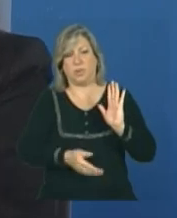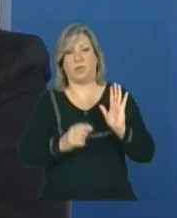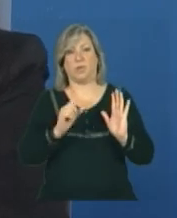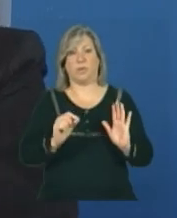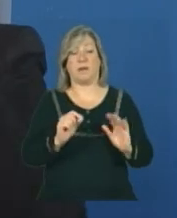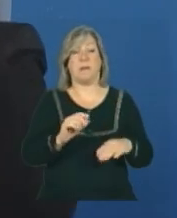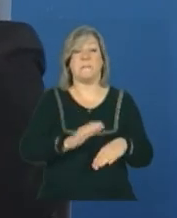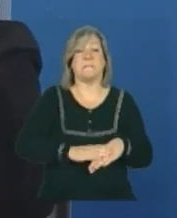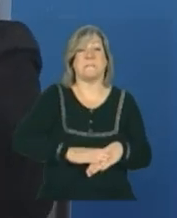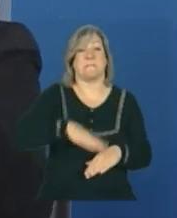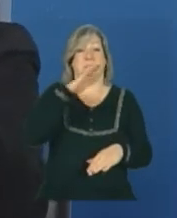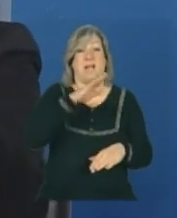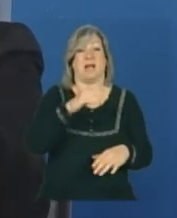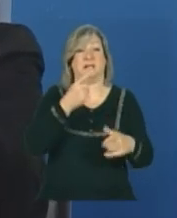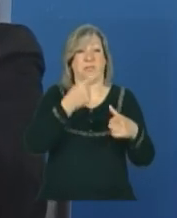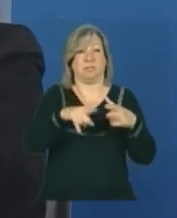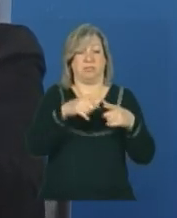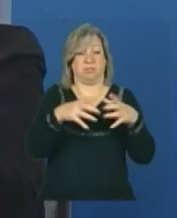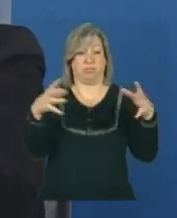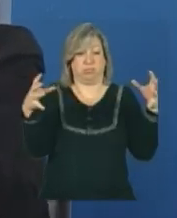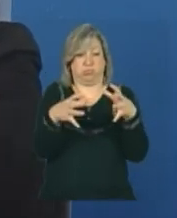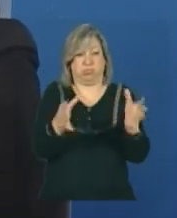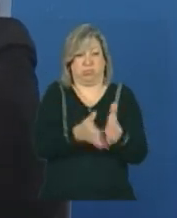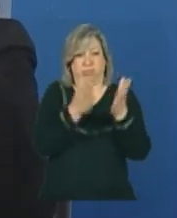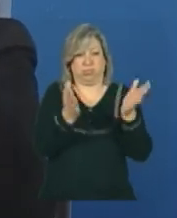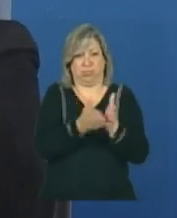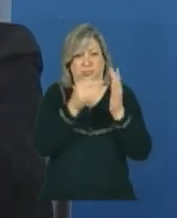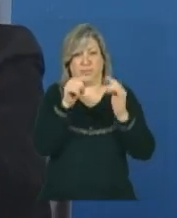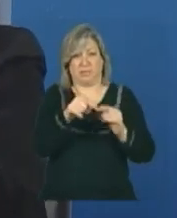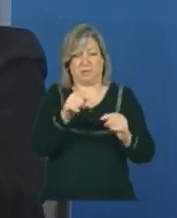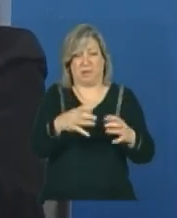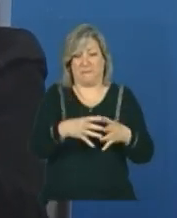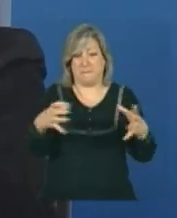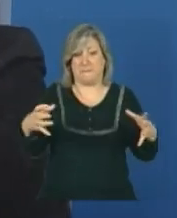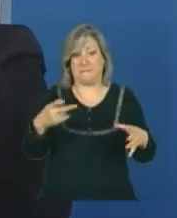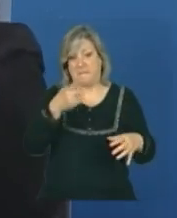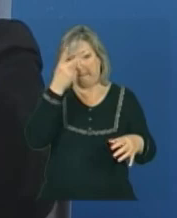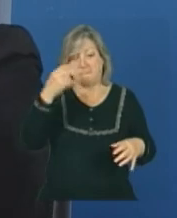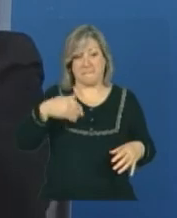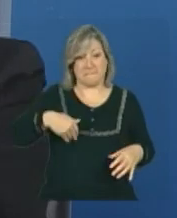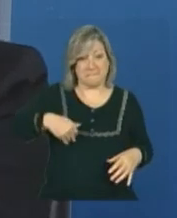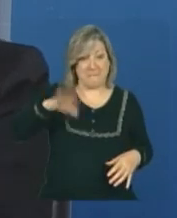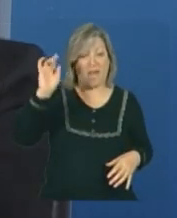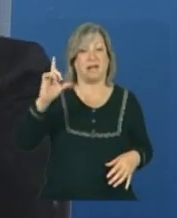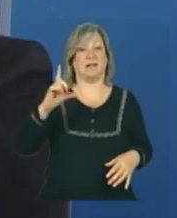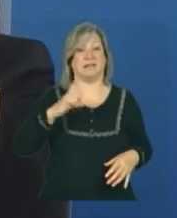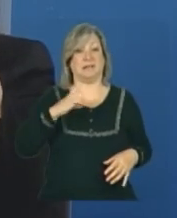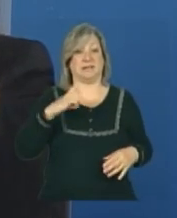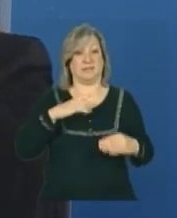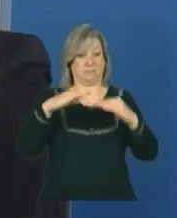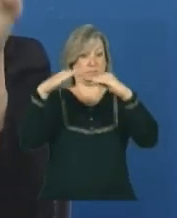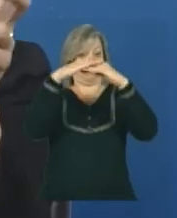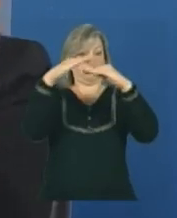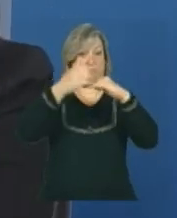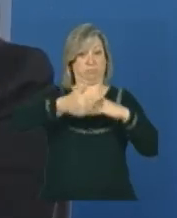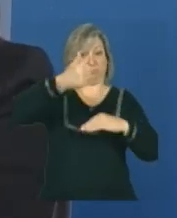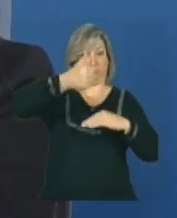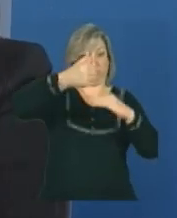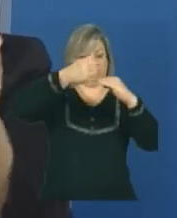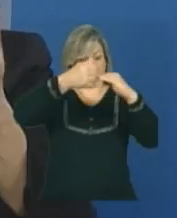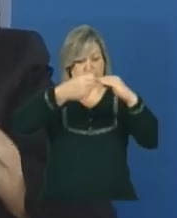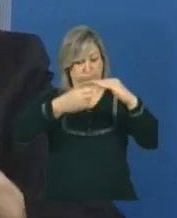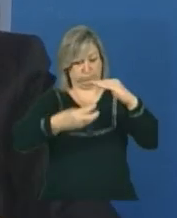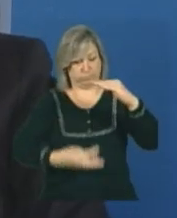seja, quem tem mais concentração de população pobre, mais volume de população pobre, estará mais no início da